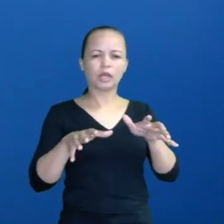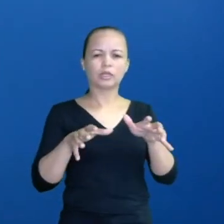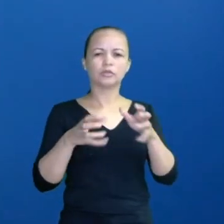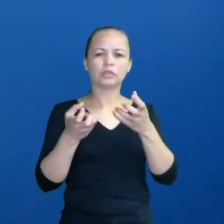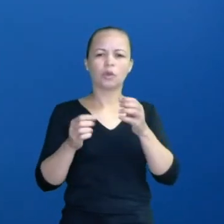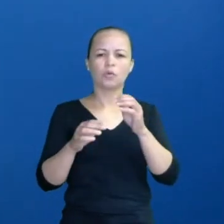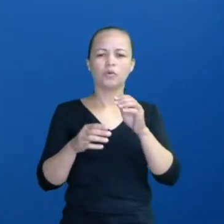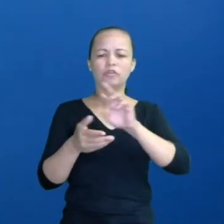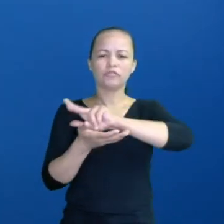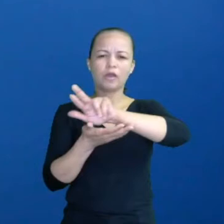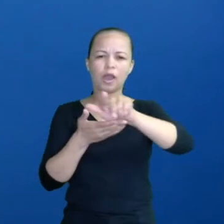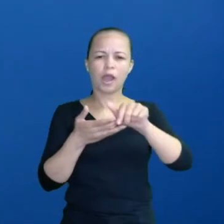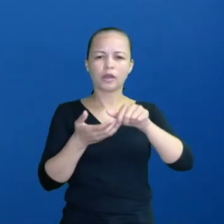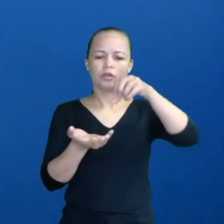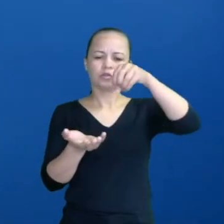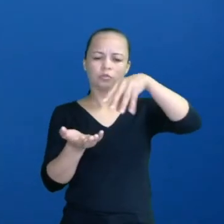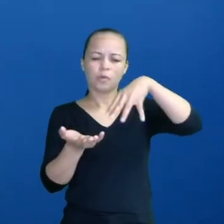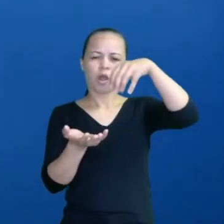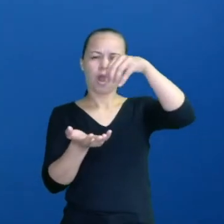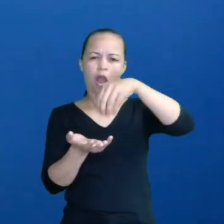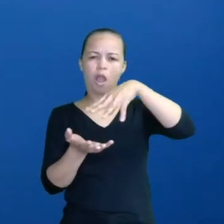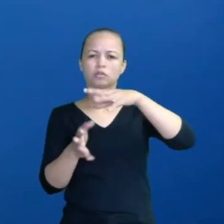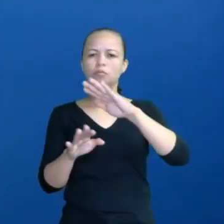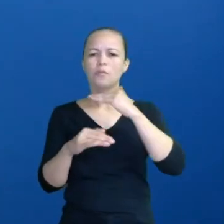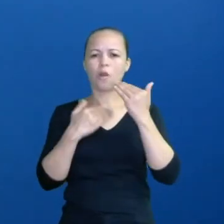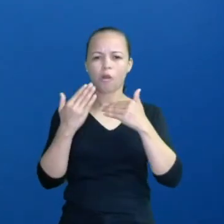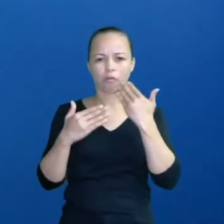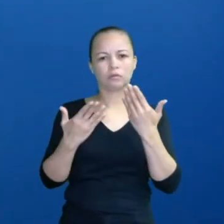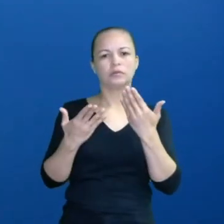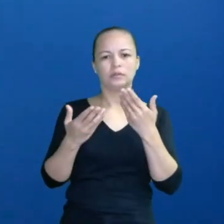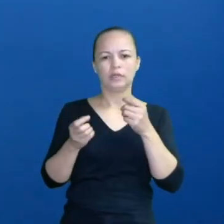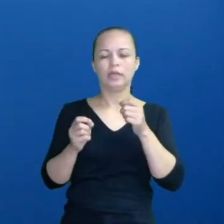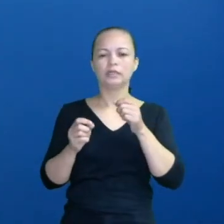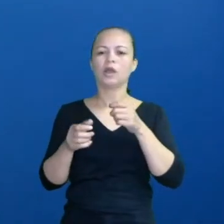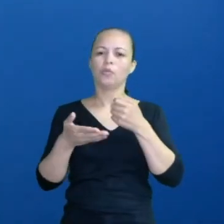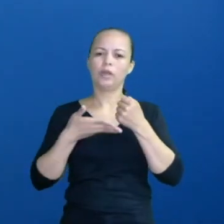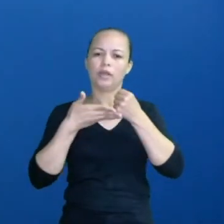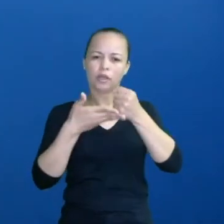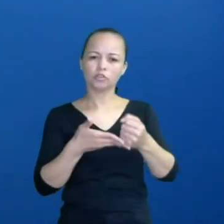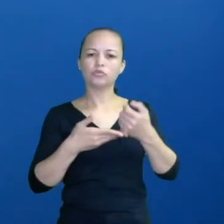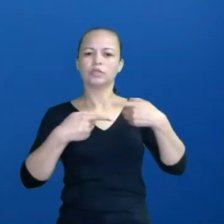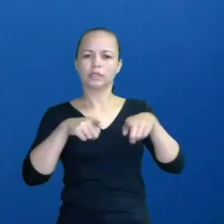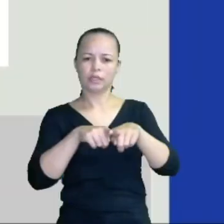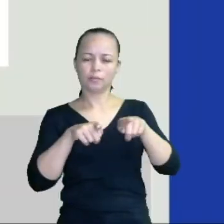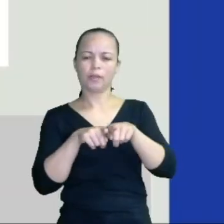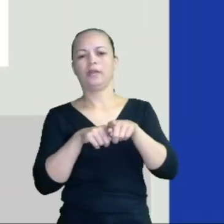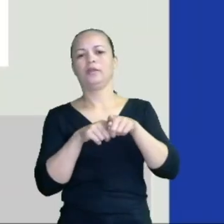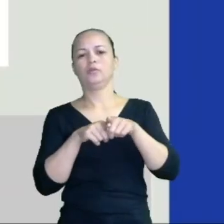eles acabam contribuindo para o equilíbrio ecológico.